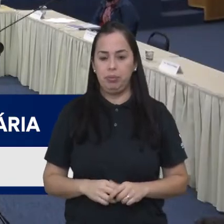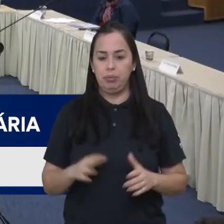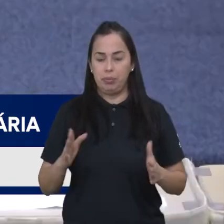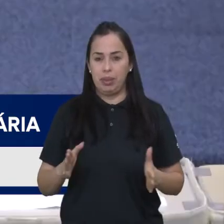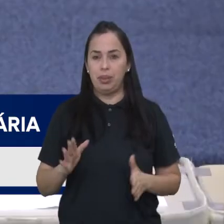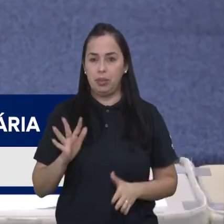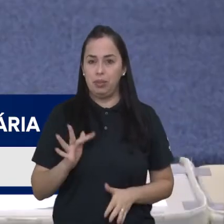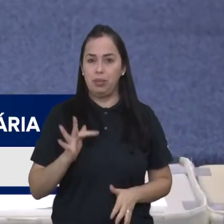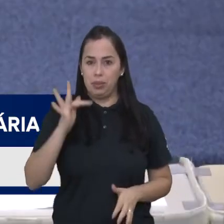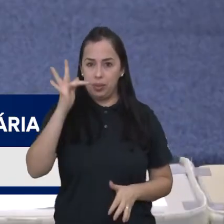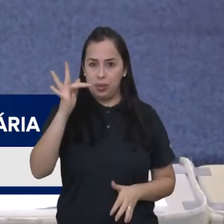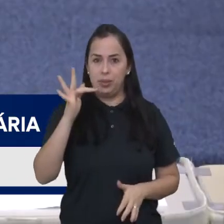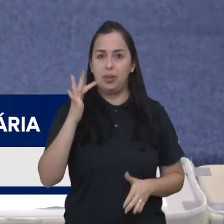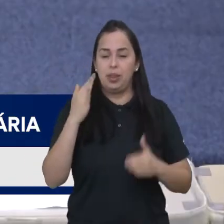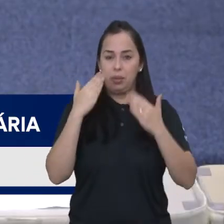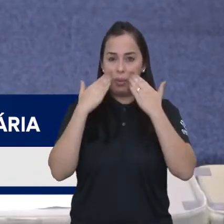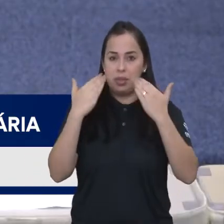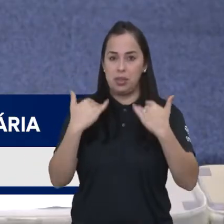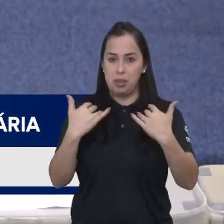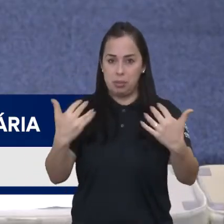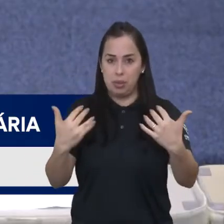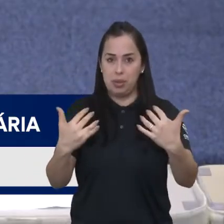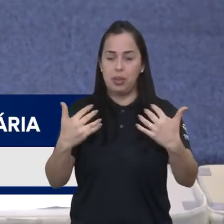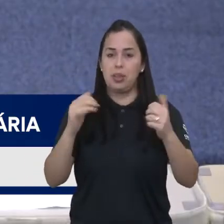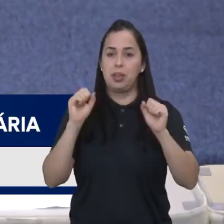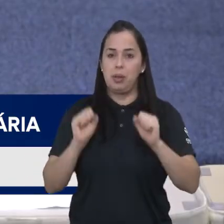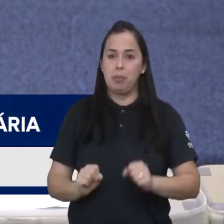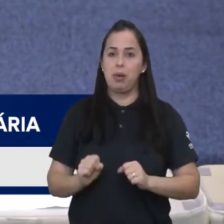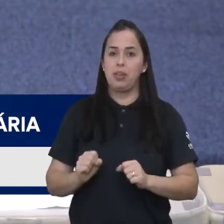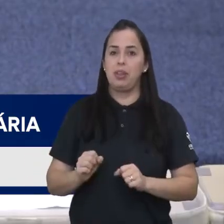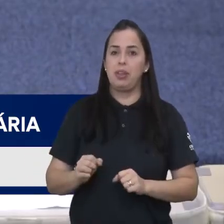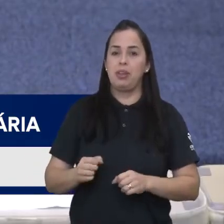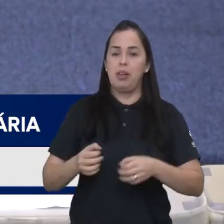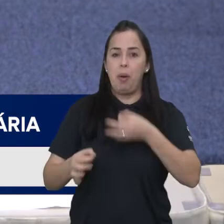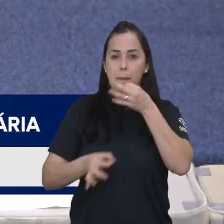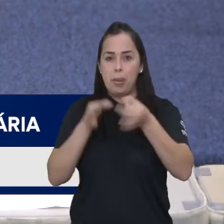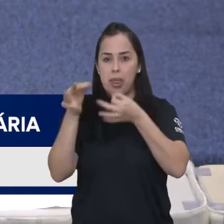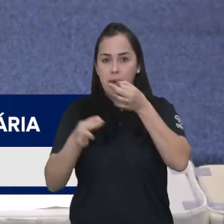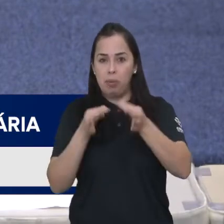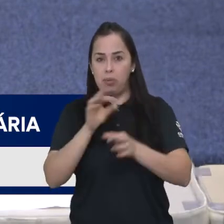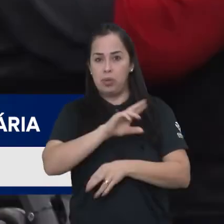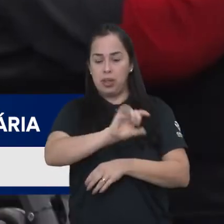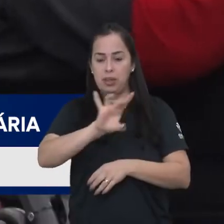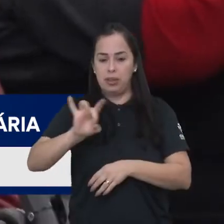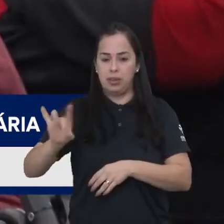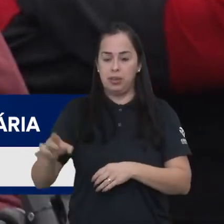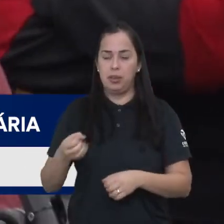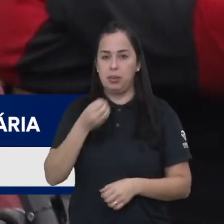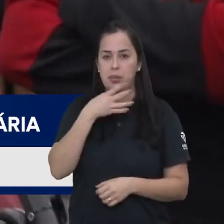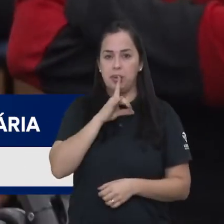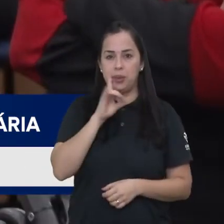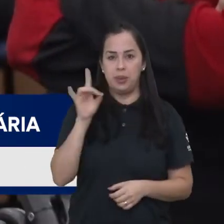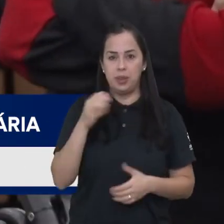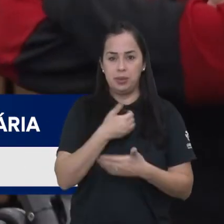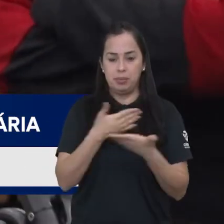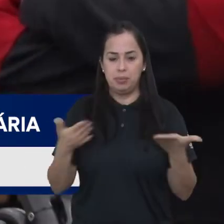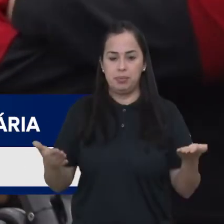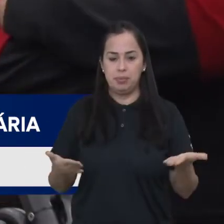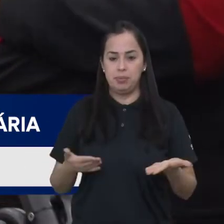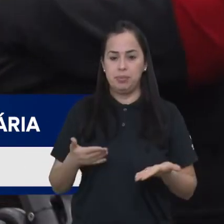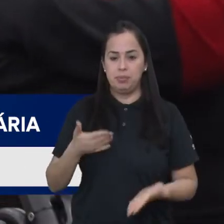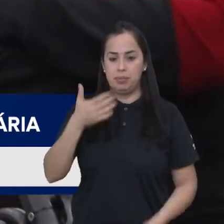vamos ter ainda futuramente uma audiência pública onde a gente vai poder falar muito mais. Bom dia a todos.